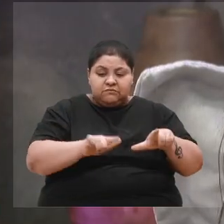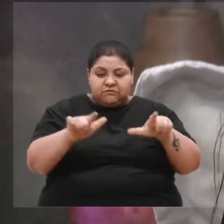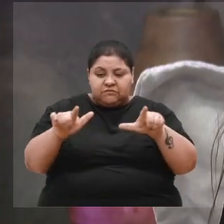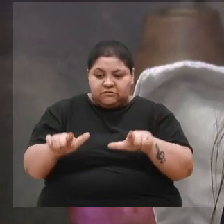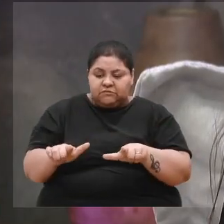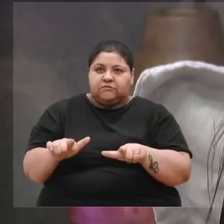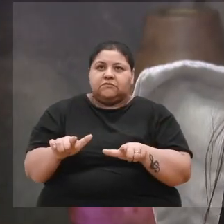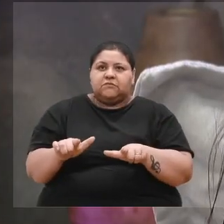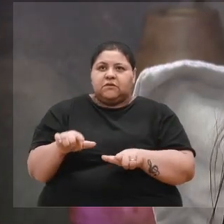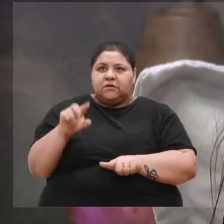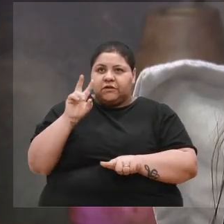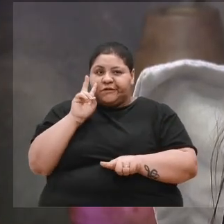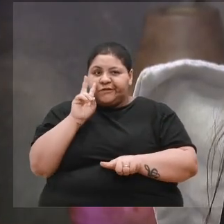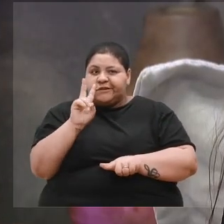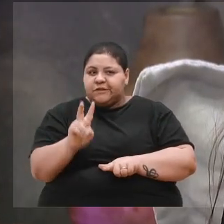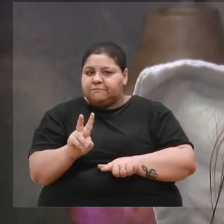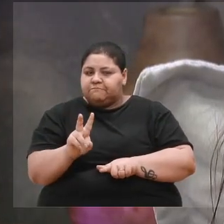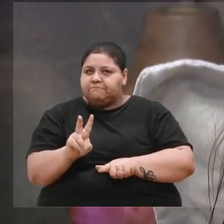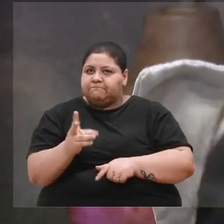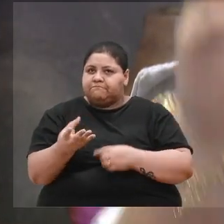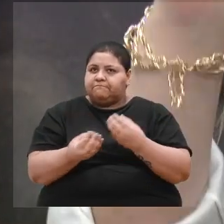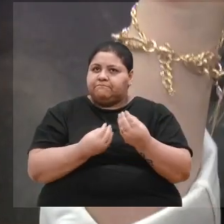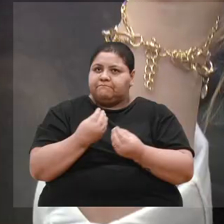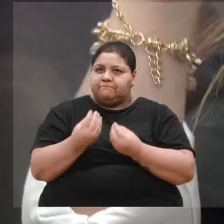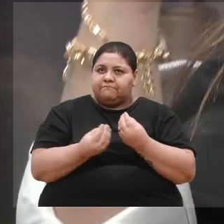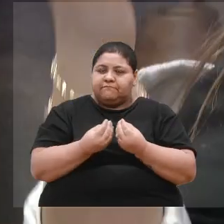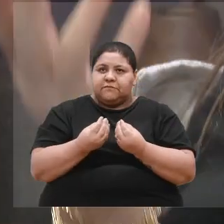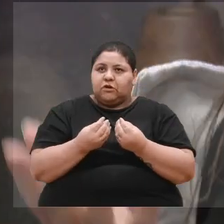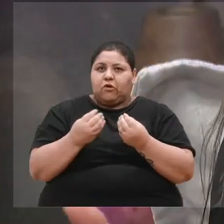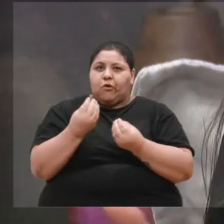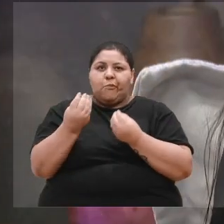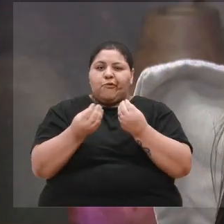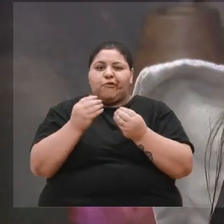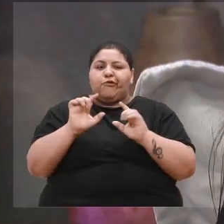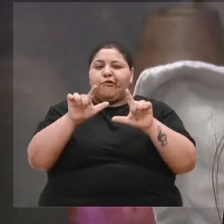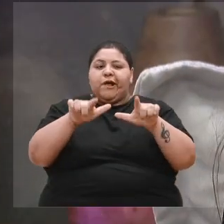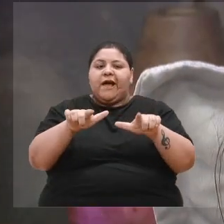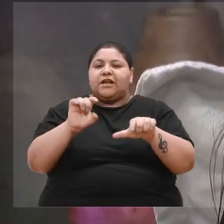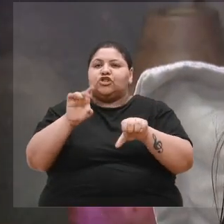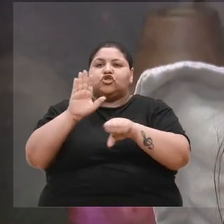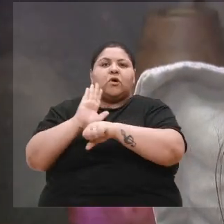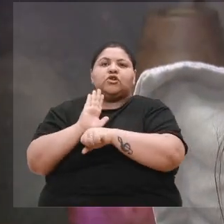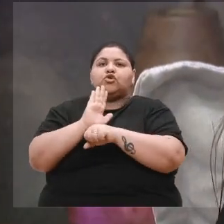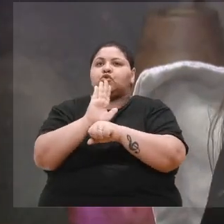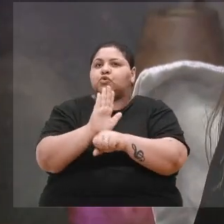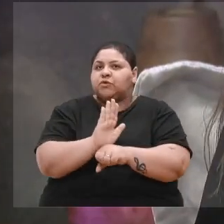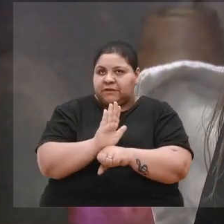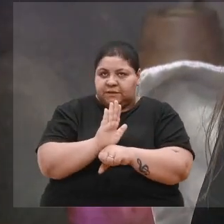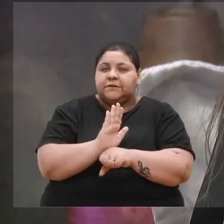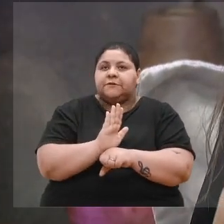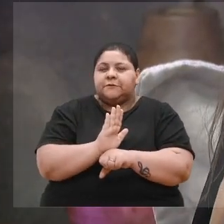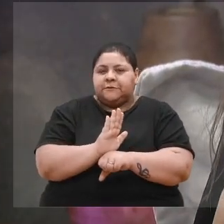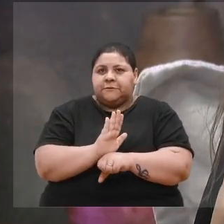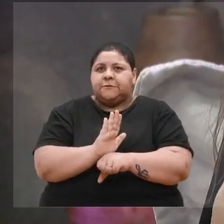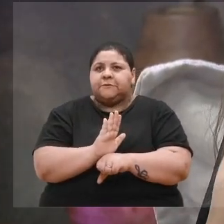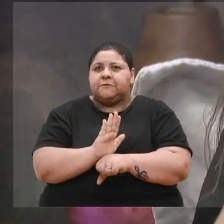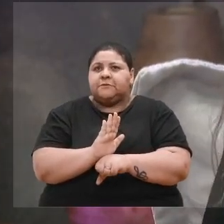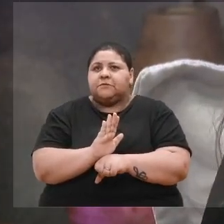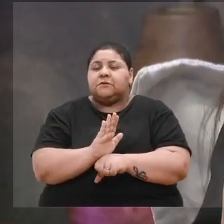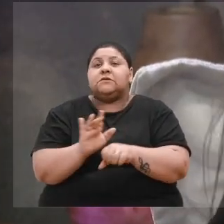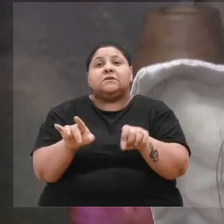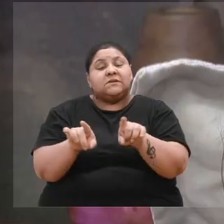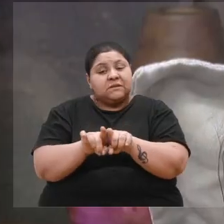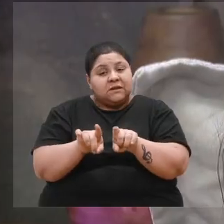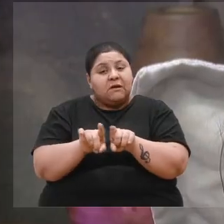espaços vistos inclusive como assistencialistas, muitas vezes, né?